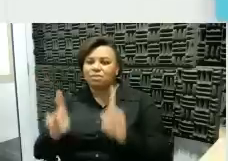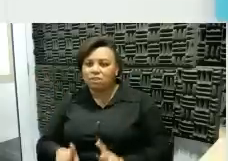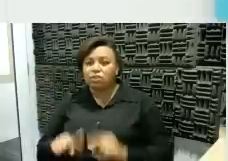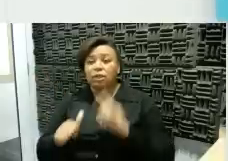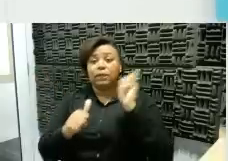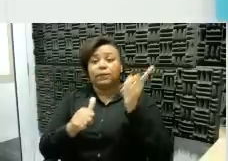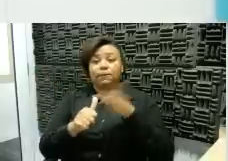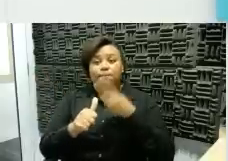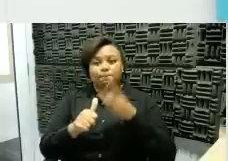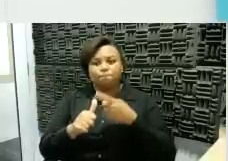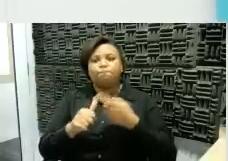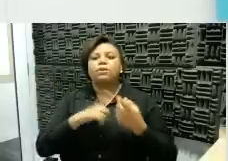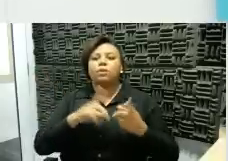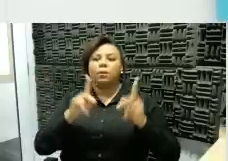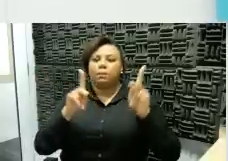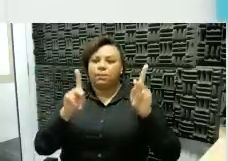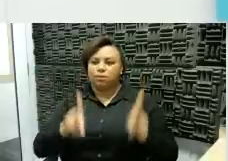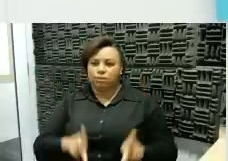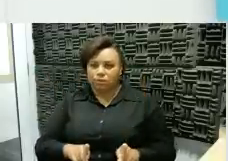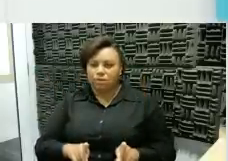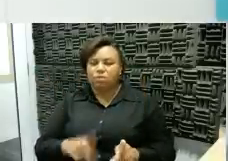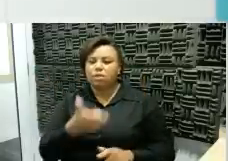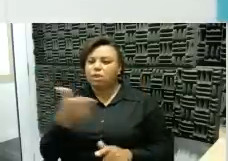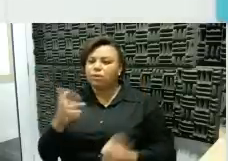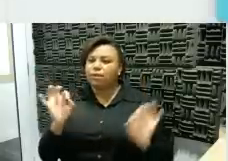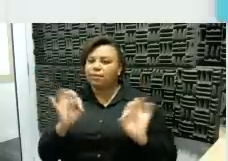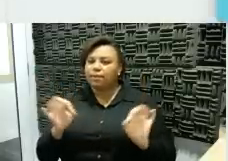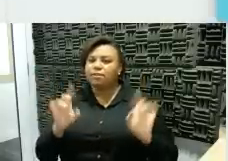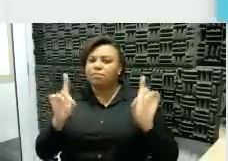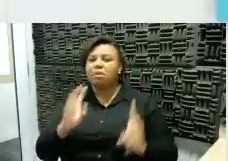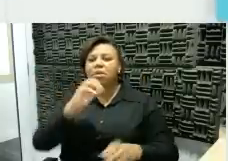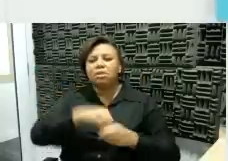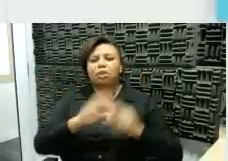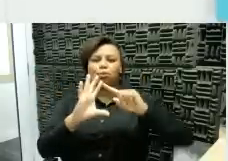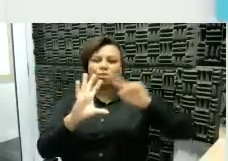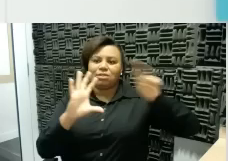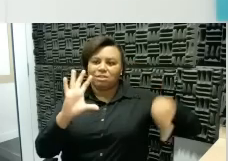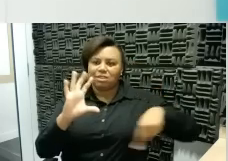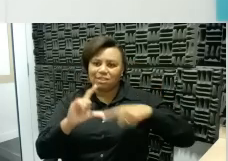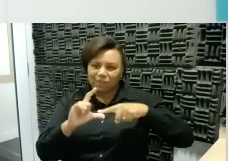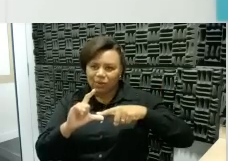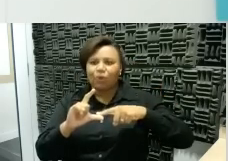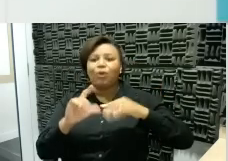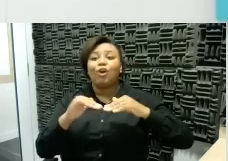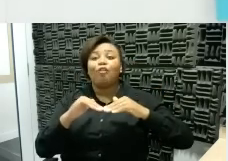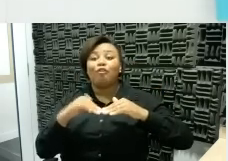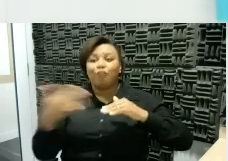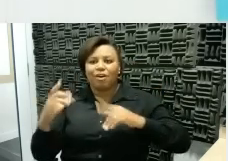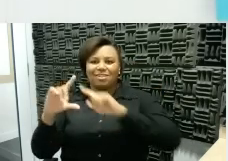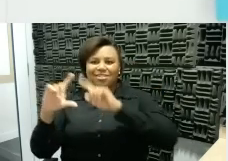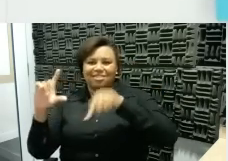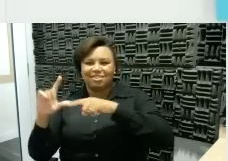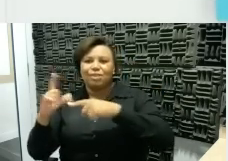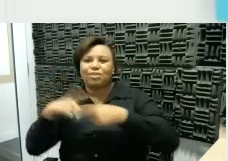sem deficiência digamos assim dentro de um círculo e fora desse círculo eu tenho cadeirantes pessoas cegas